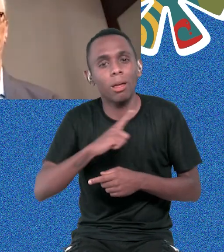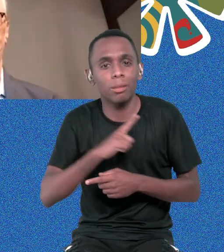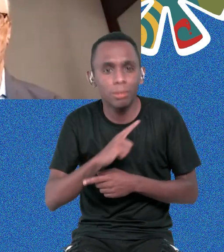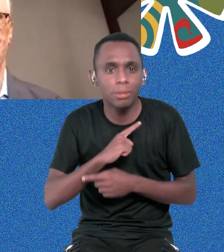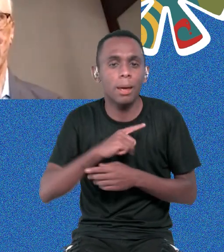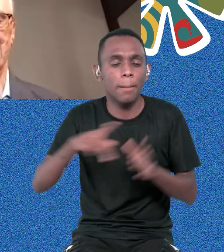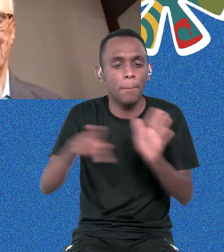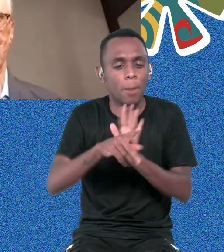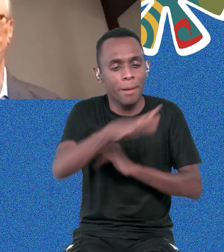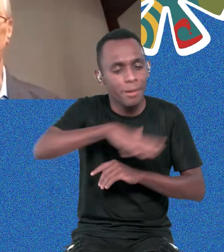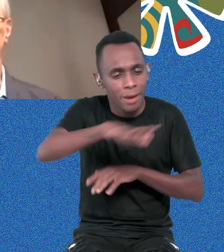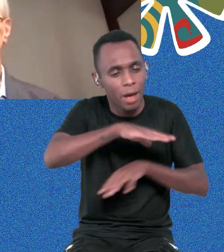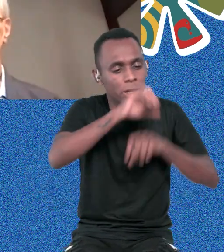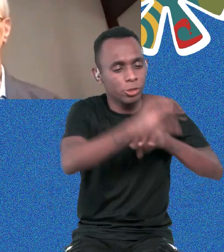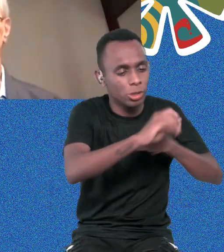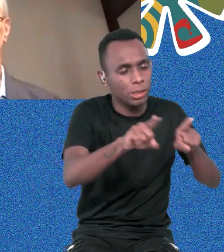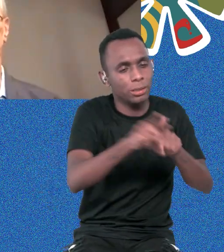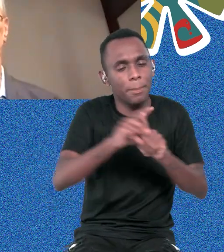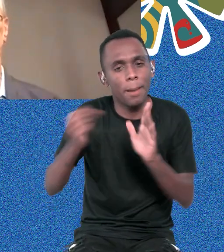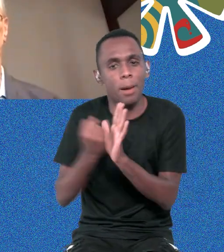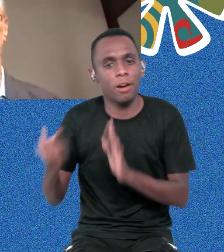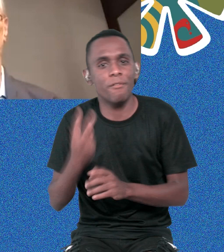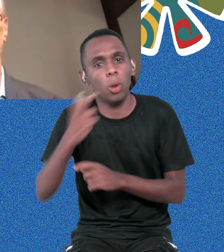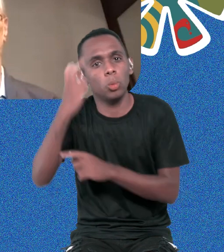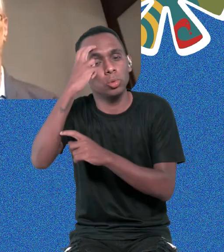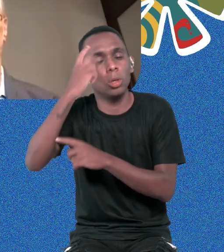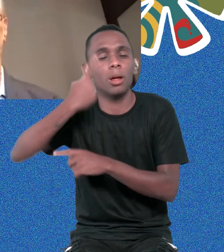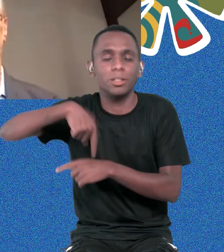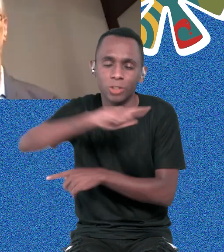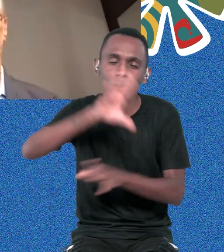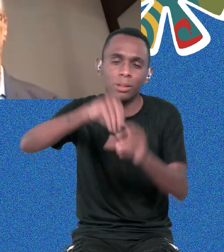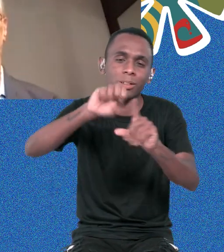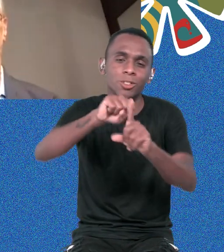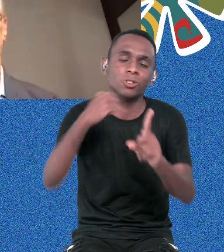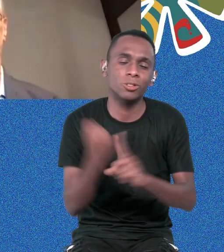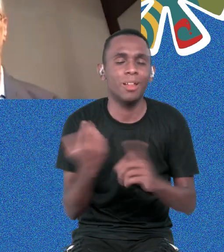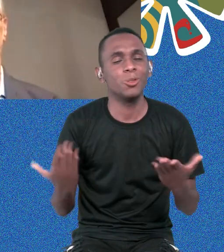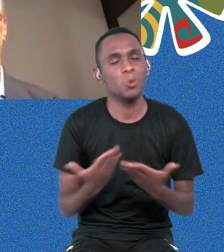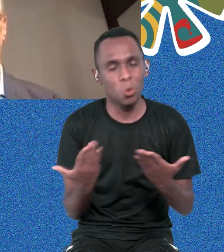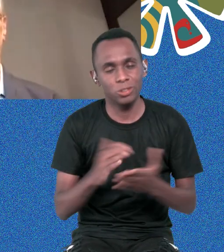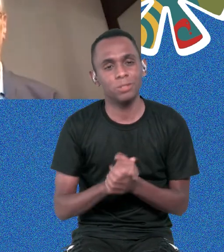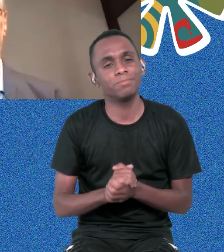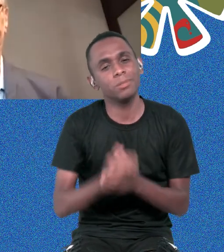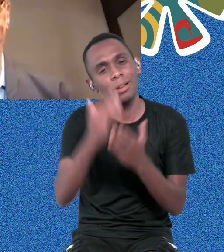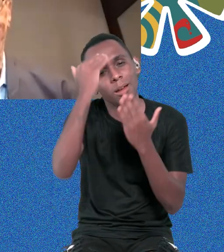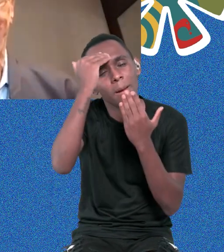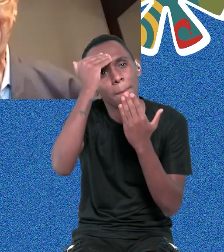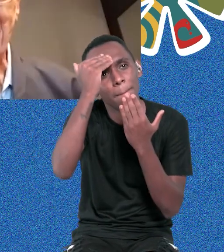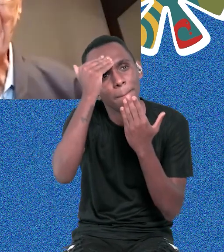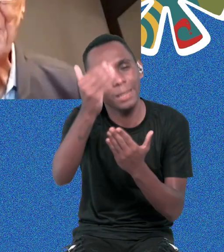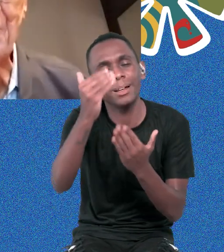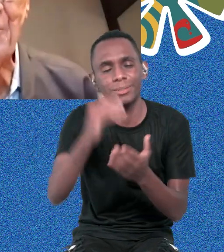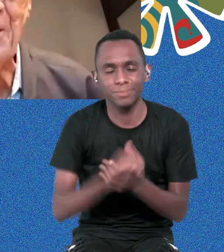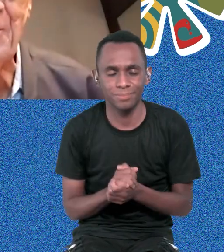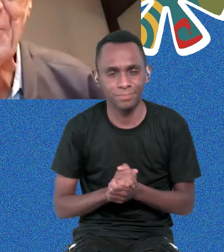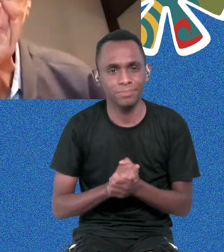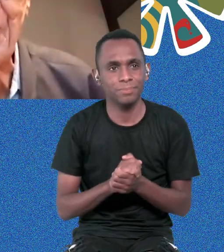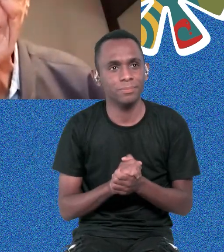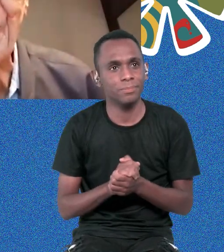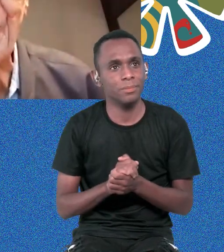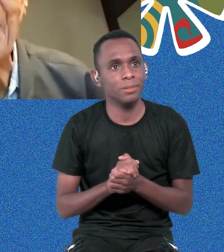em relação à educação e ao patrimônio cultural na nossa sociedade hoje, né? Muito Eu acho que